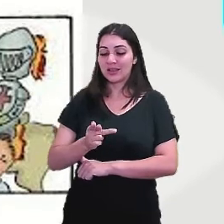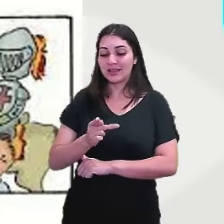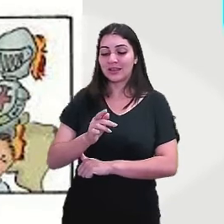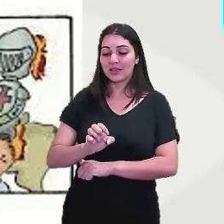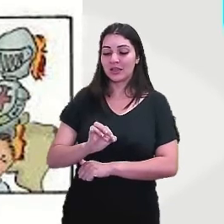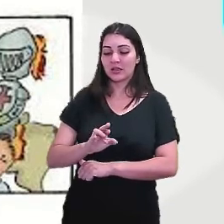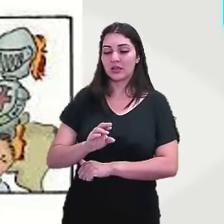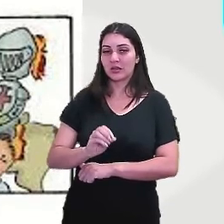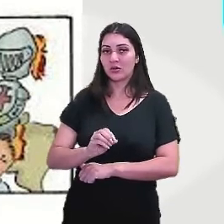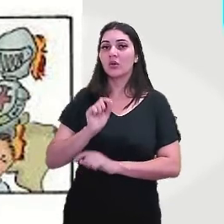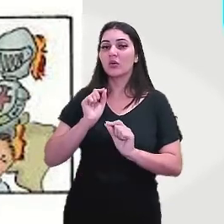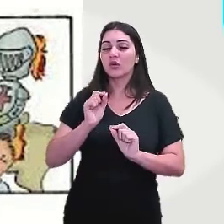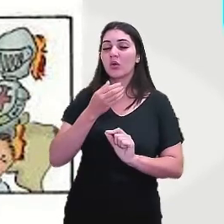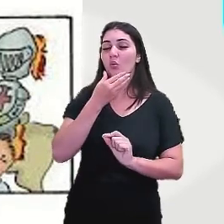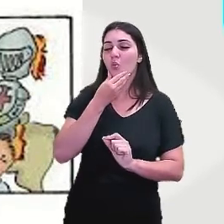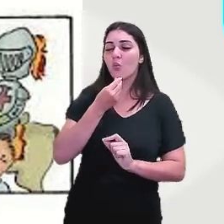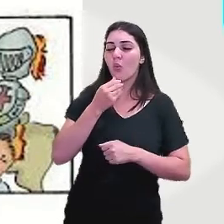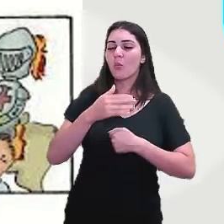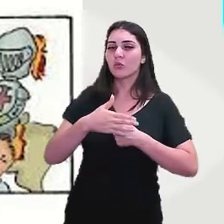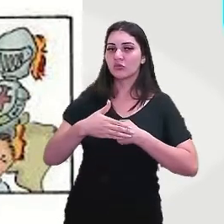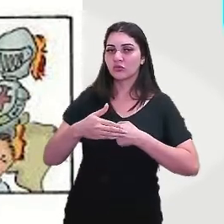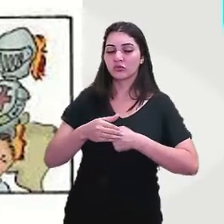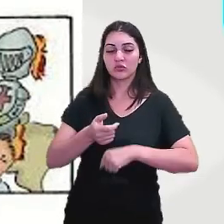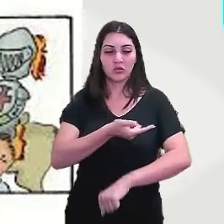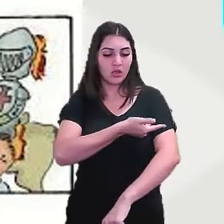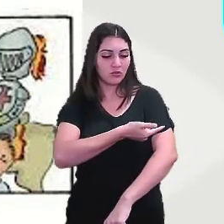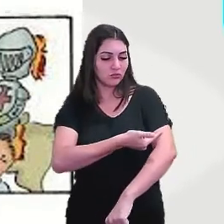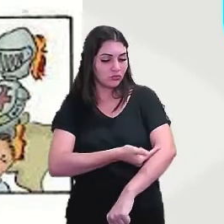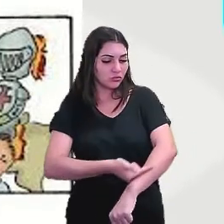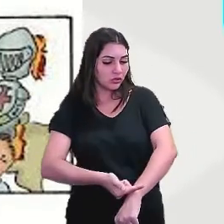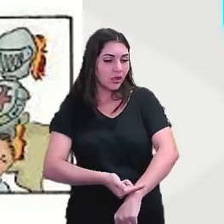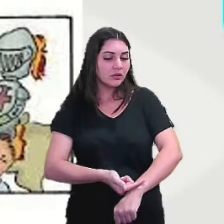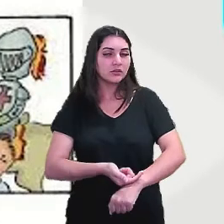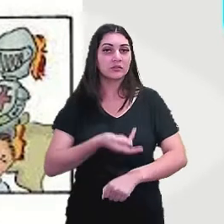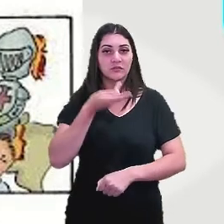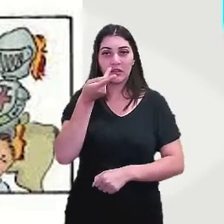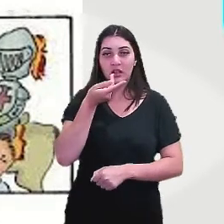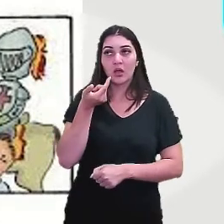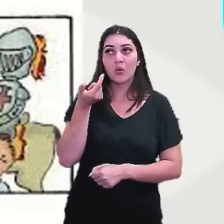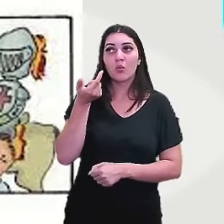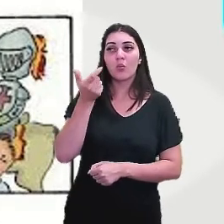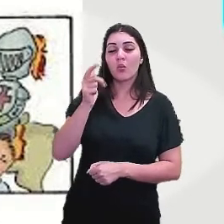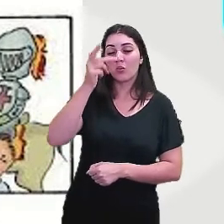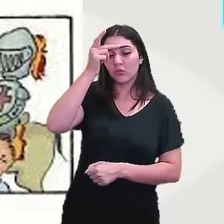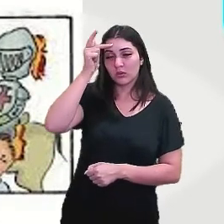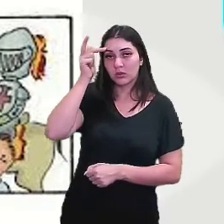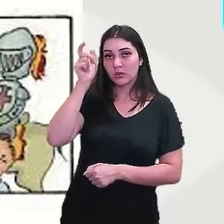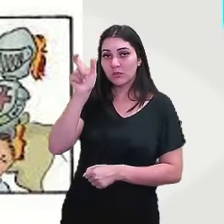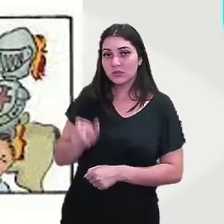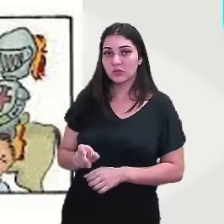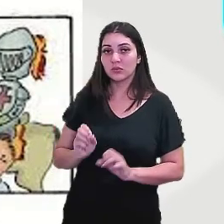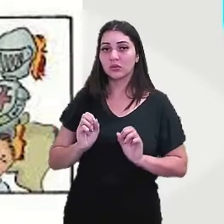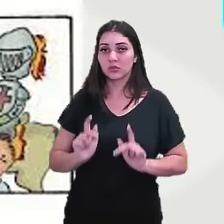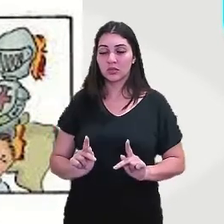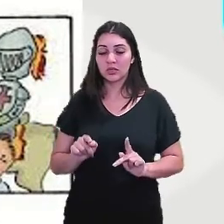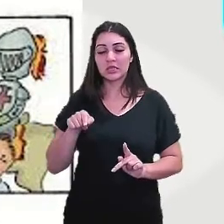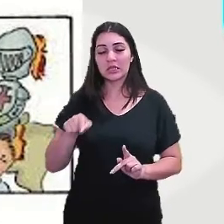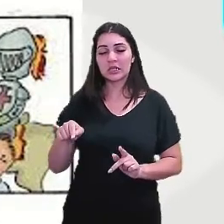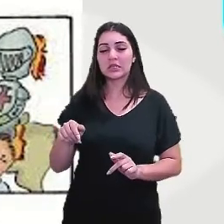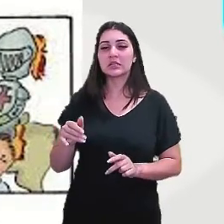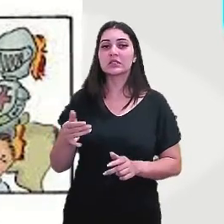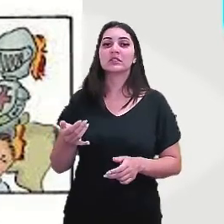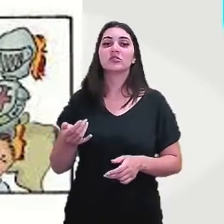L é o sentido de alguém que monta cavalo. A pessoa que monta cavalo, o homem, montador